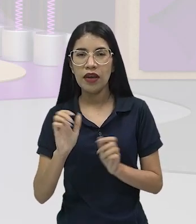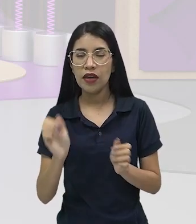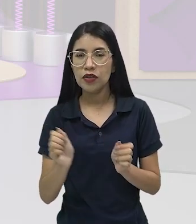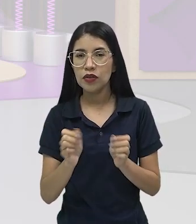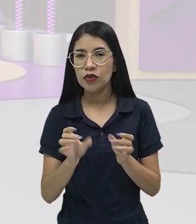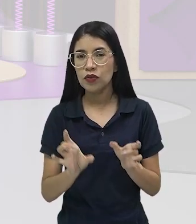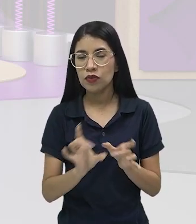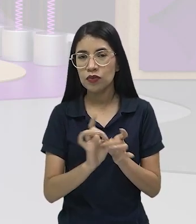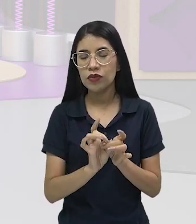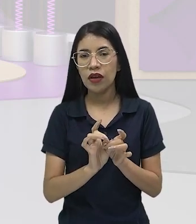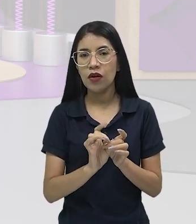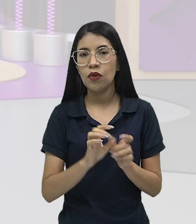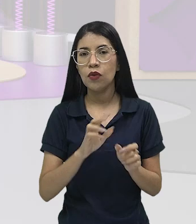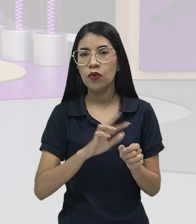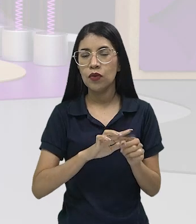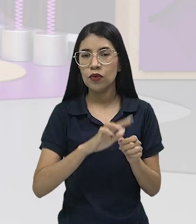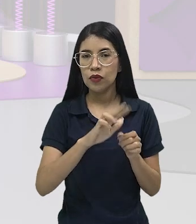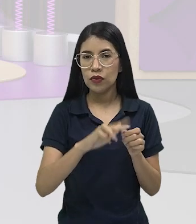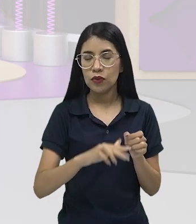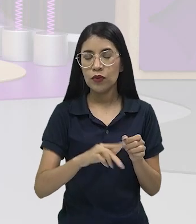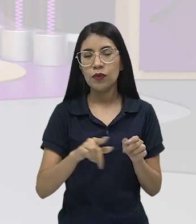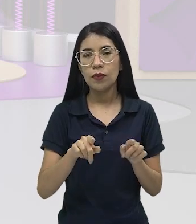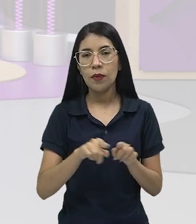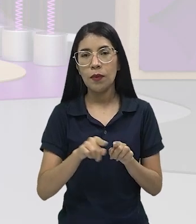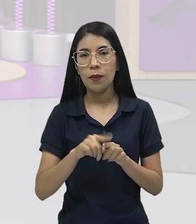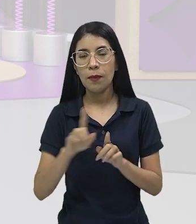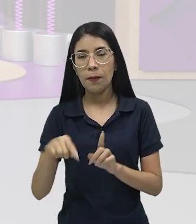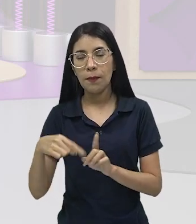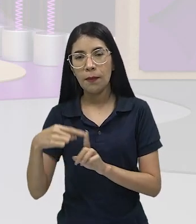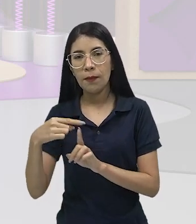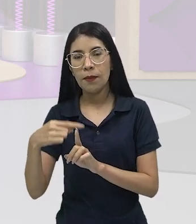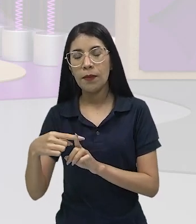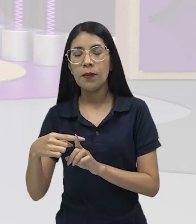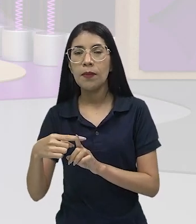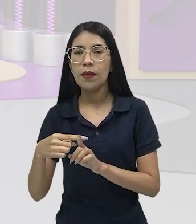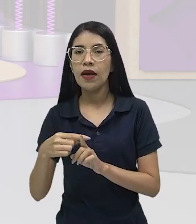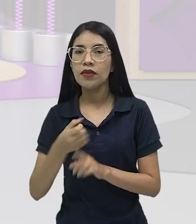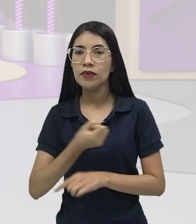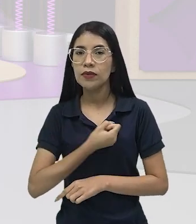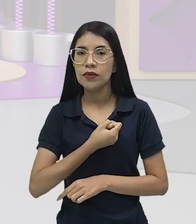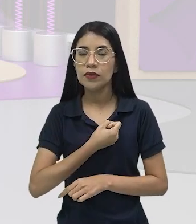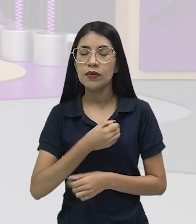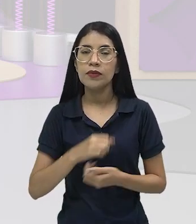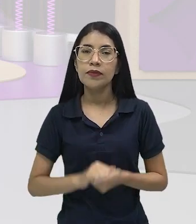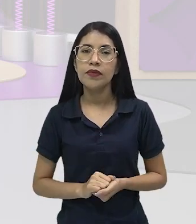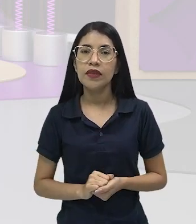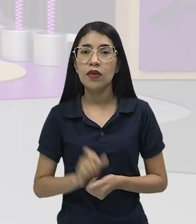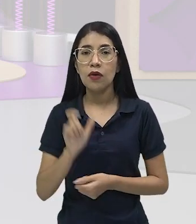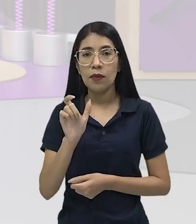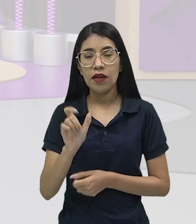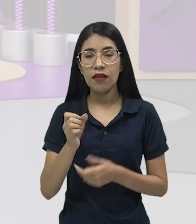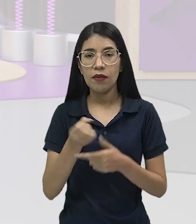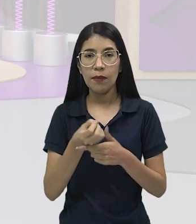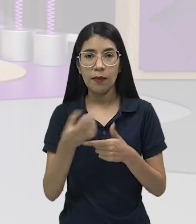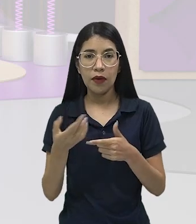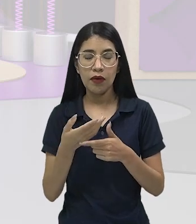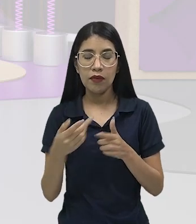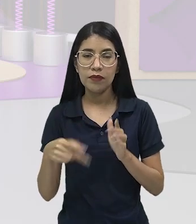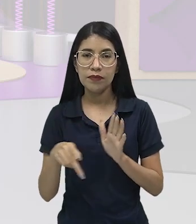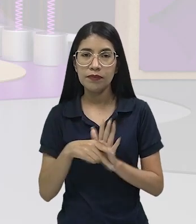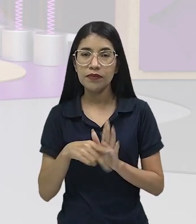um número a uma variável, você então está diante de um termo algébrico. E um termo algébrico ele